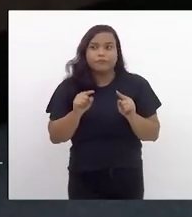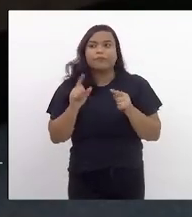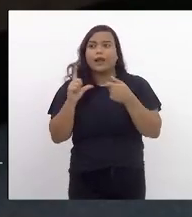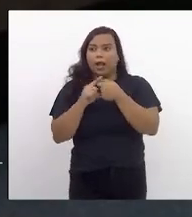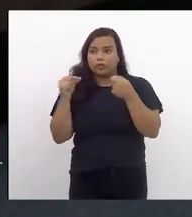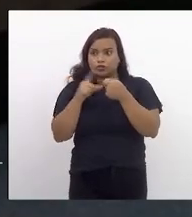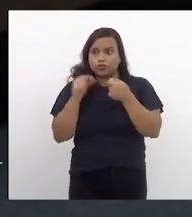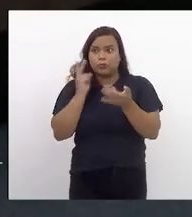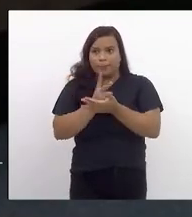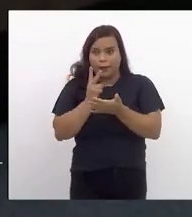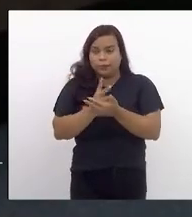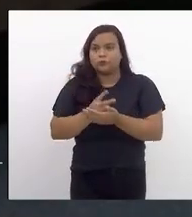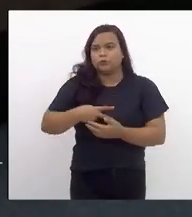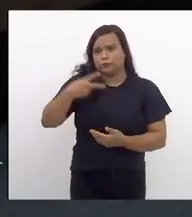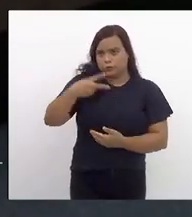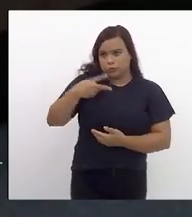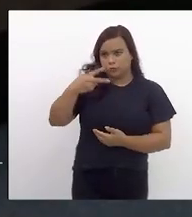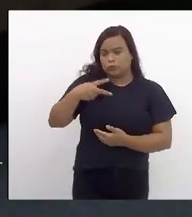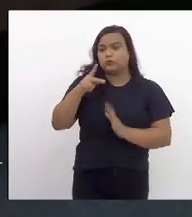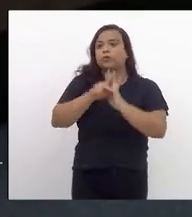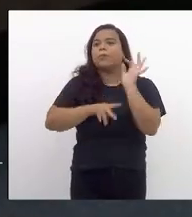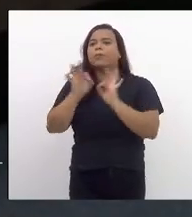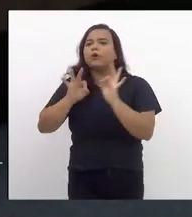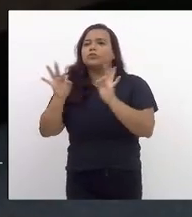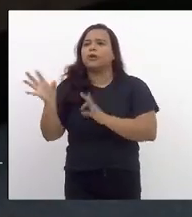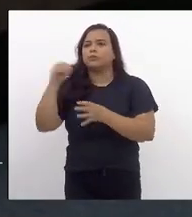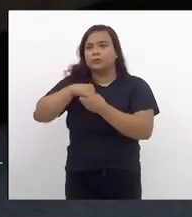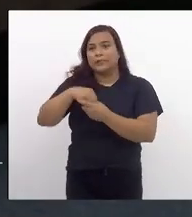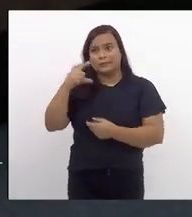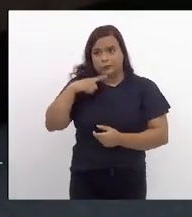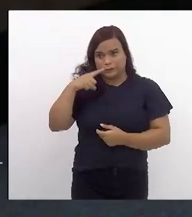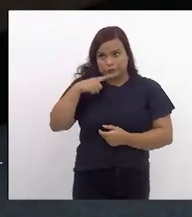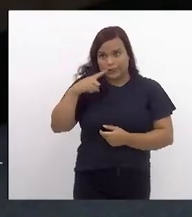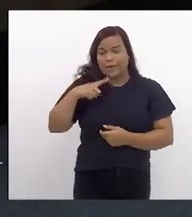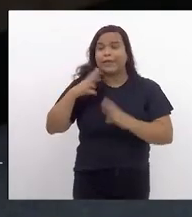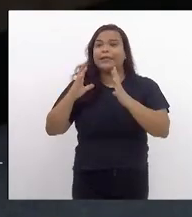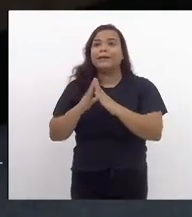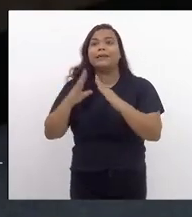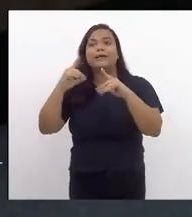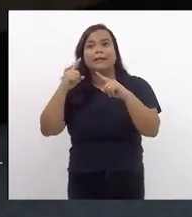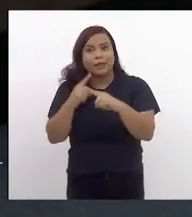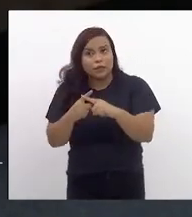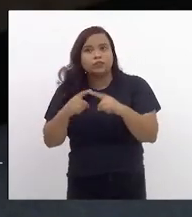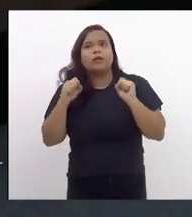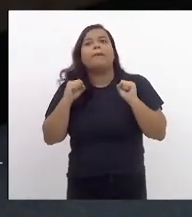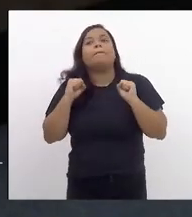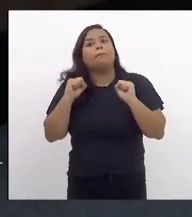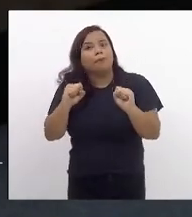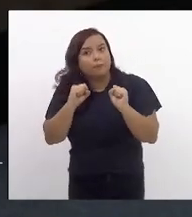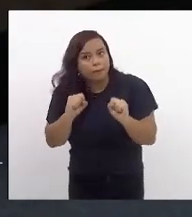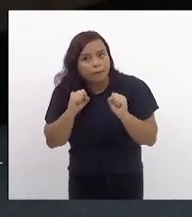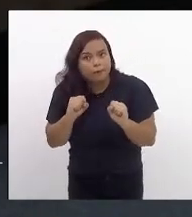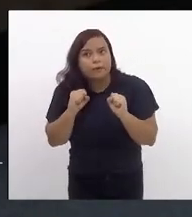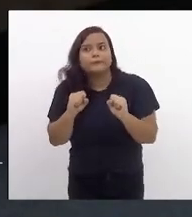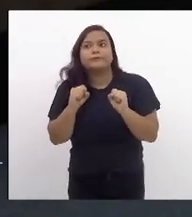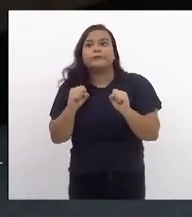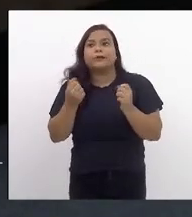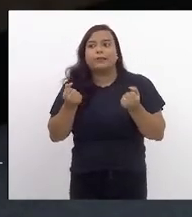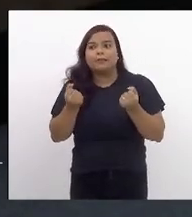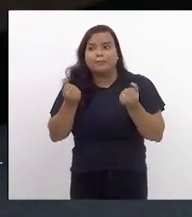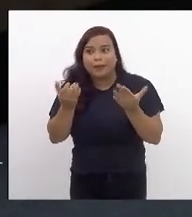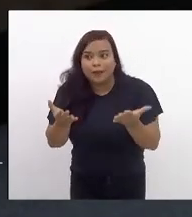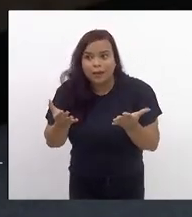artigo 2º, o projeto estabelece que as igrejas poderão